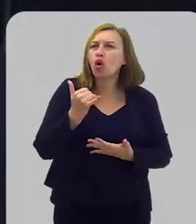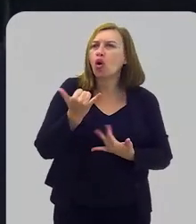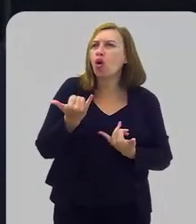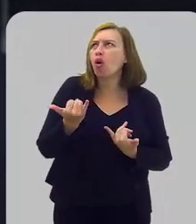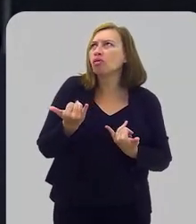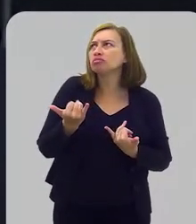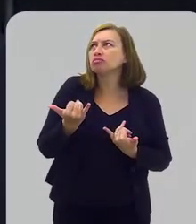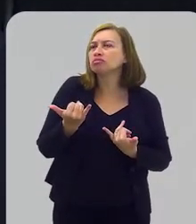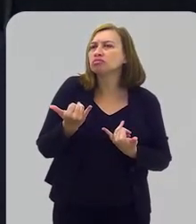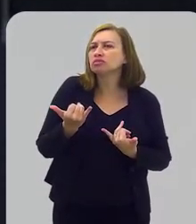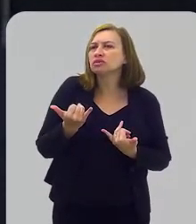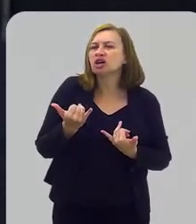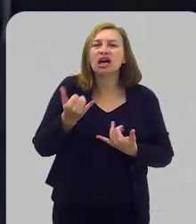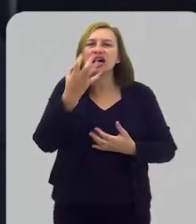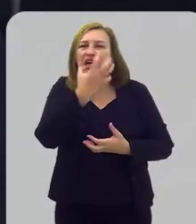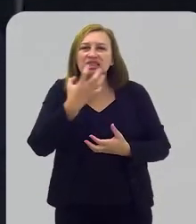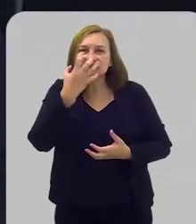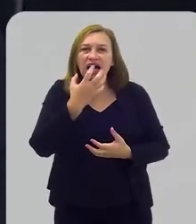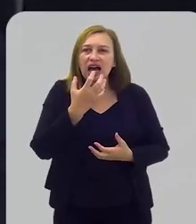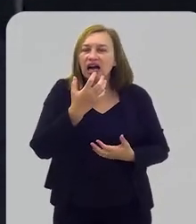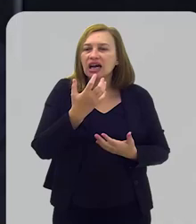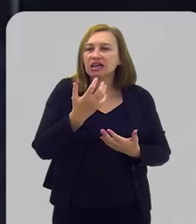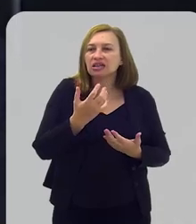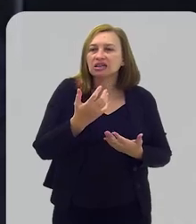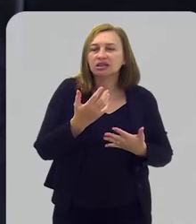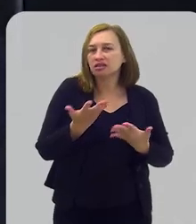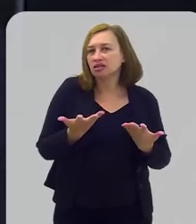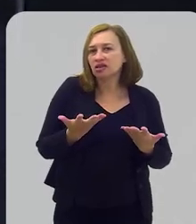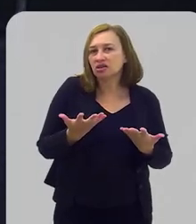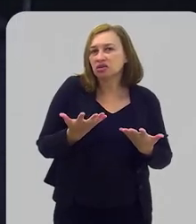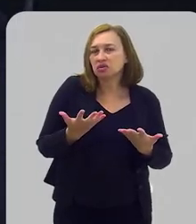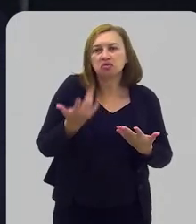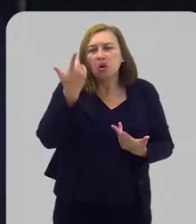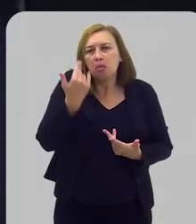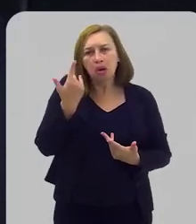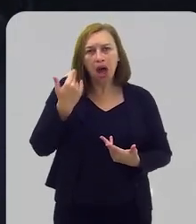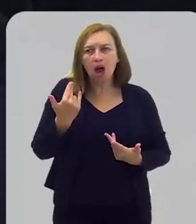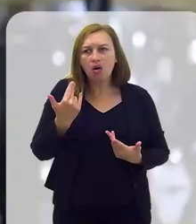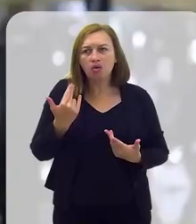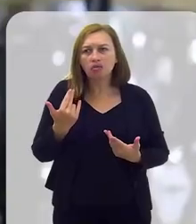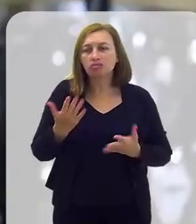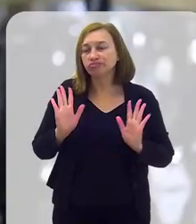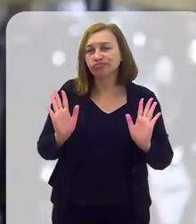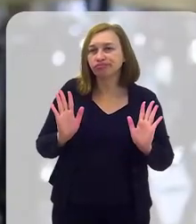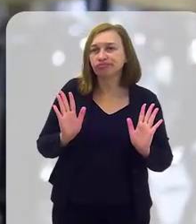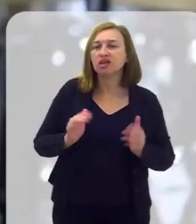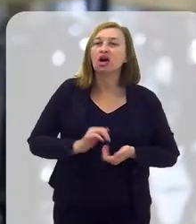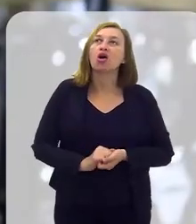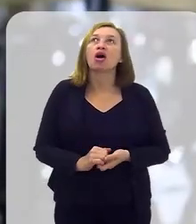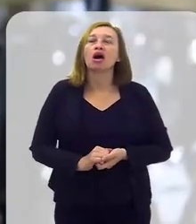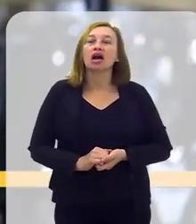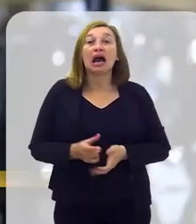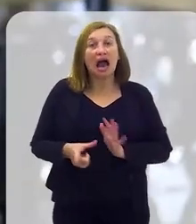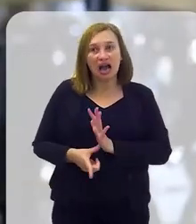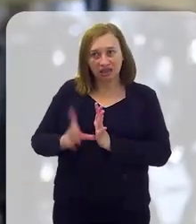bobeira quero só cantar ali aqui você tá realmente disposta a seguir essa carreira